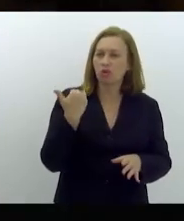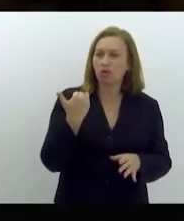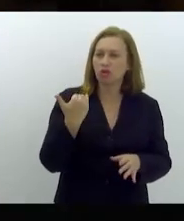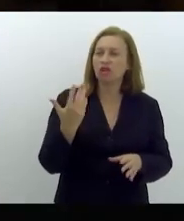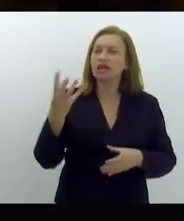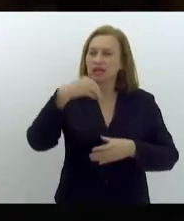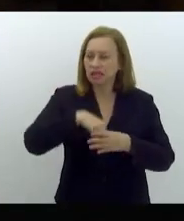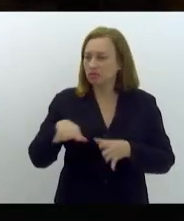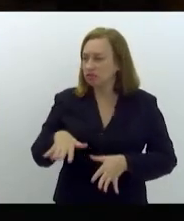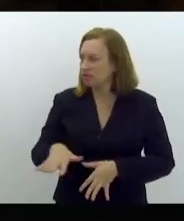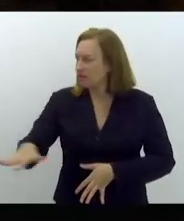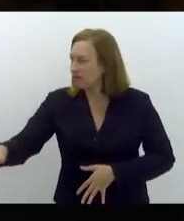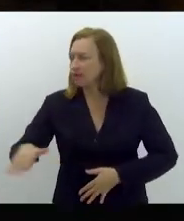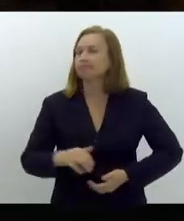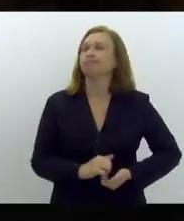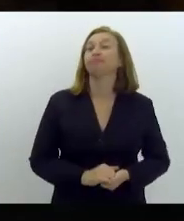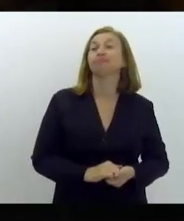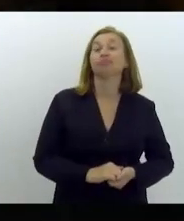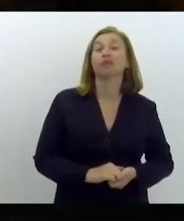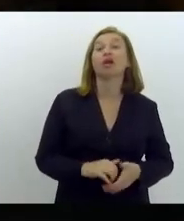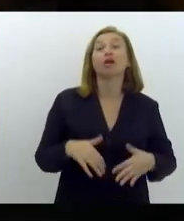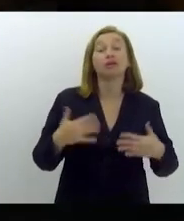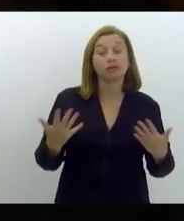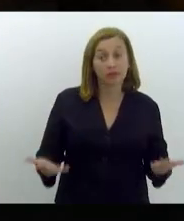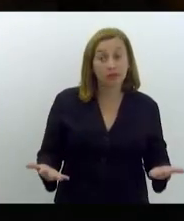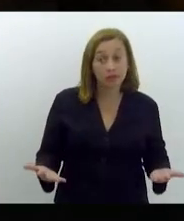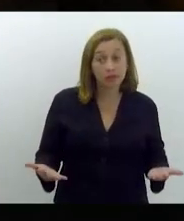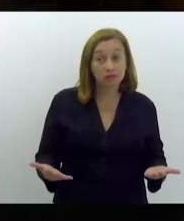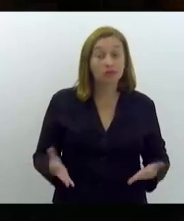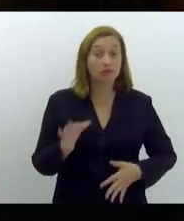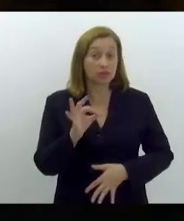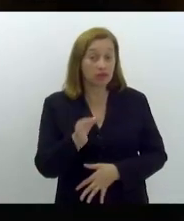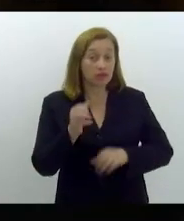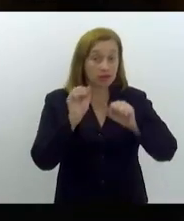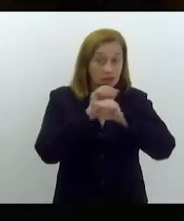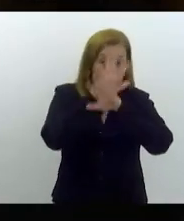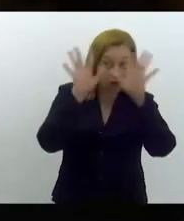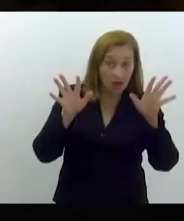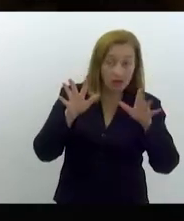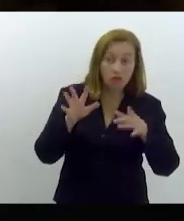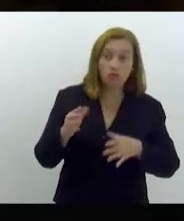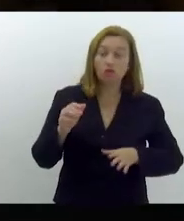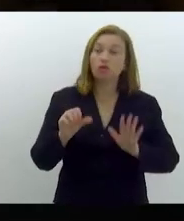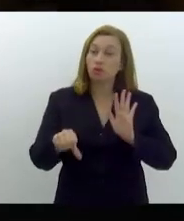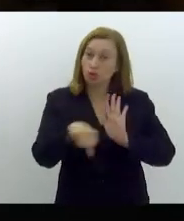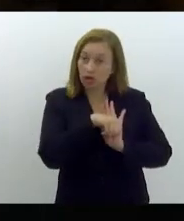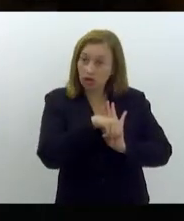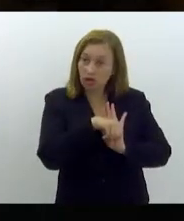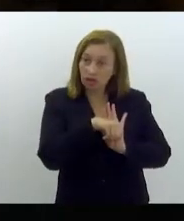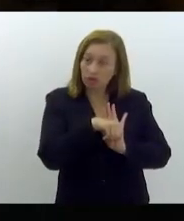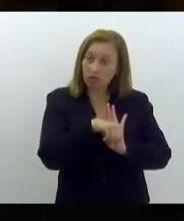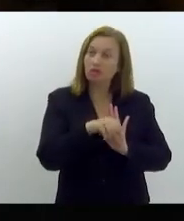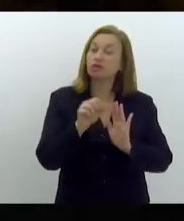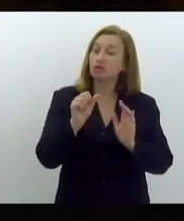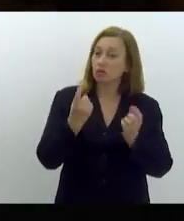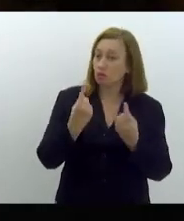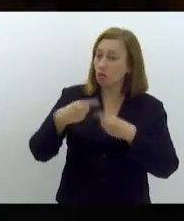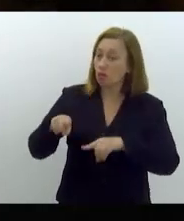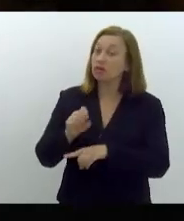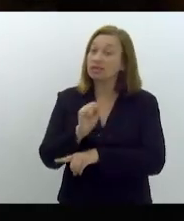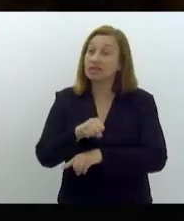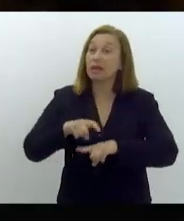desses territórios então que fique bem Evidente bem claro o crime ele deve ser combatido